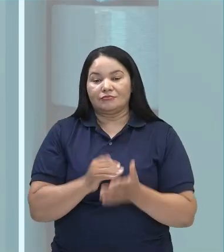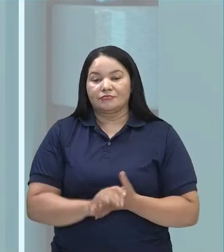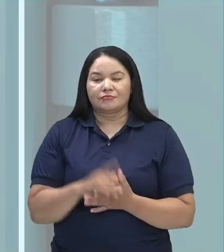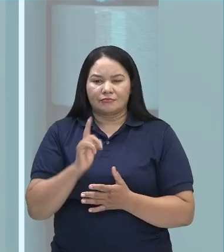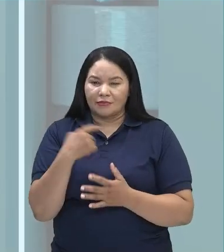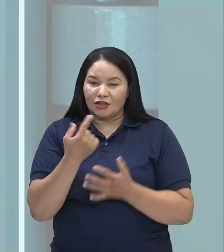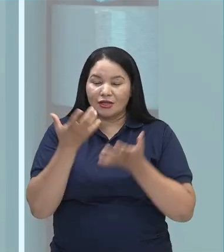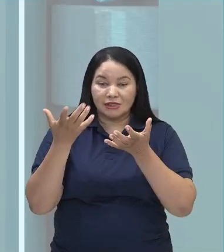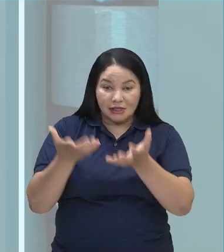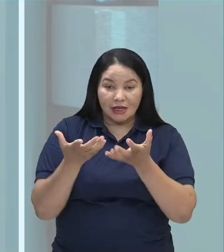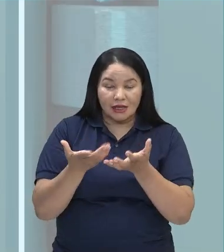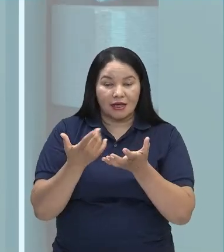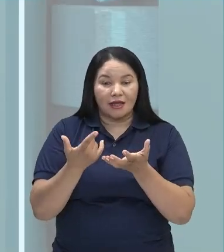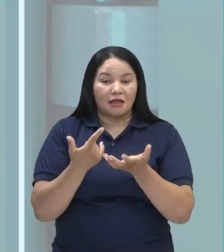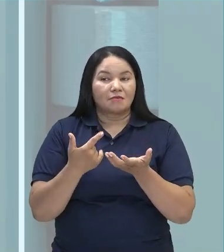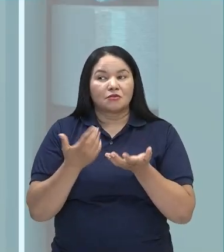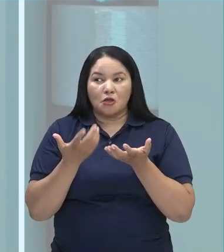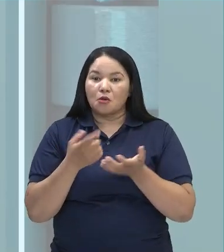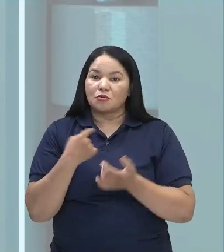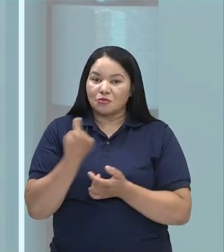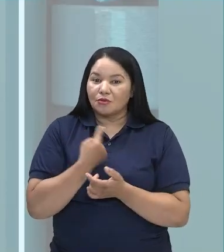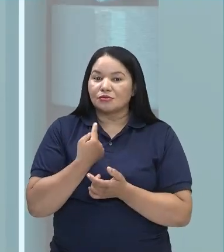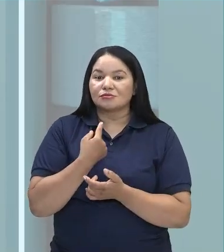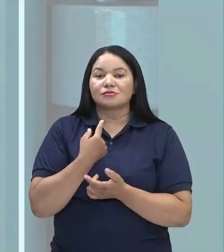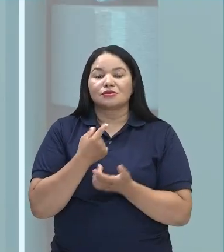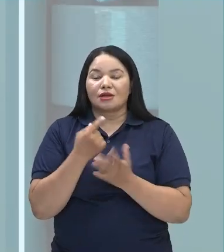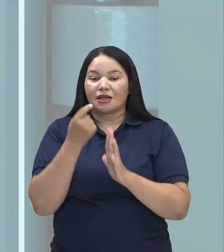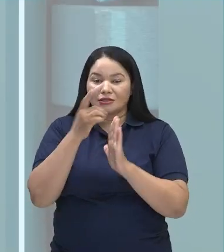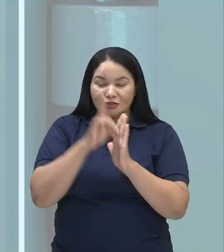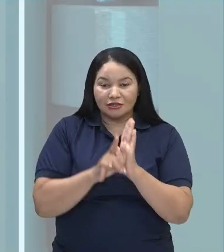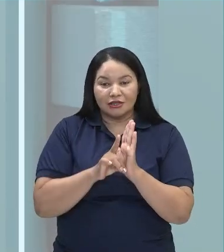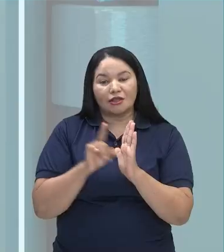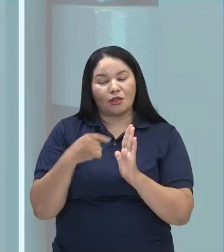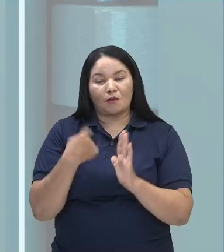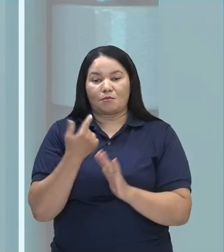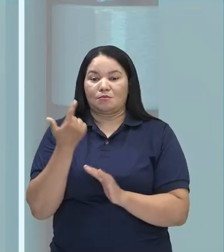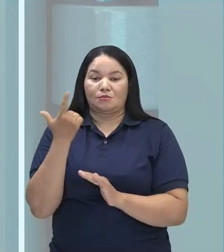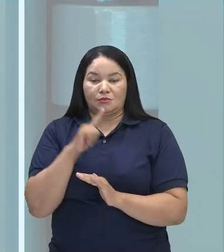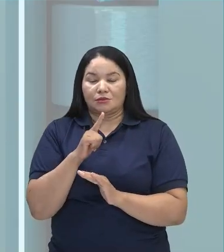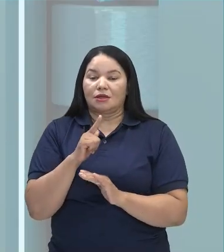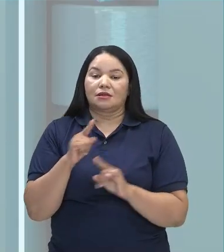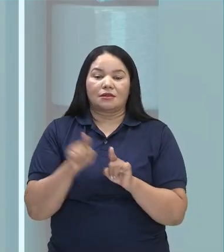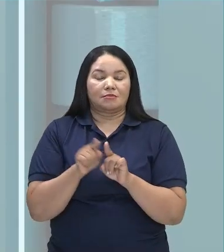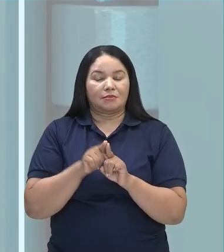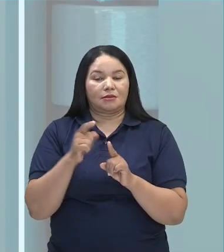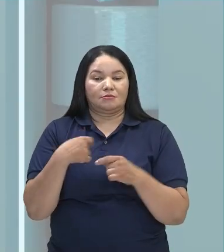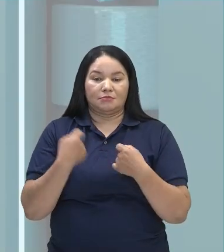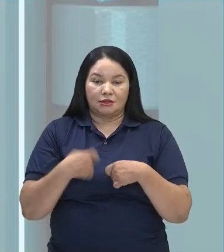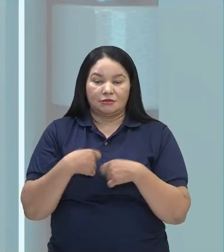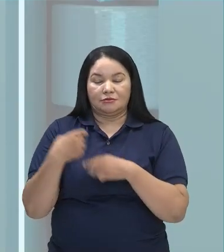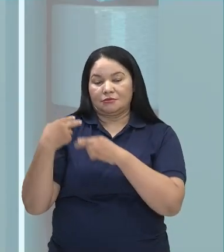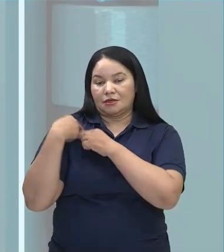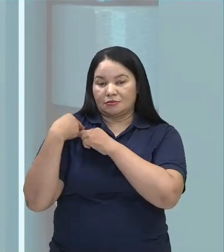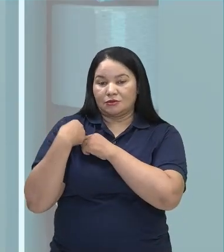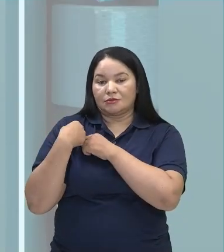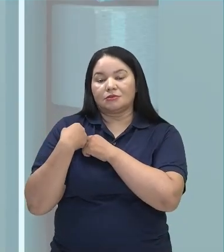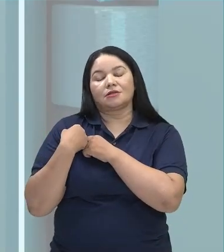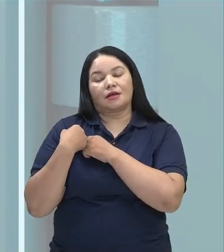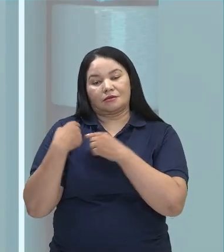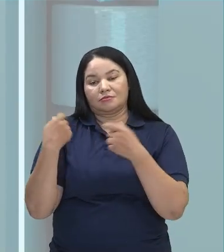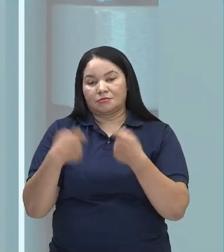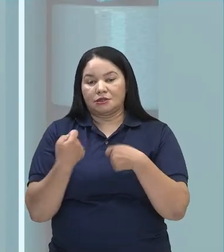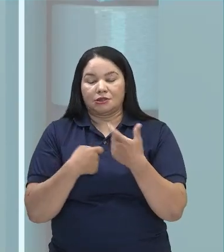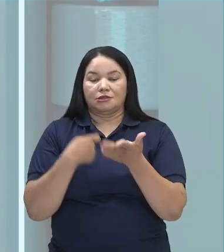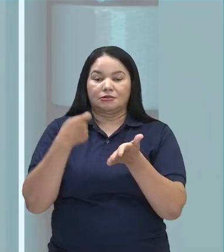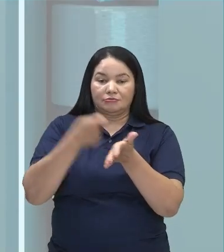queremos, né, que os nossos direitos, conquistar os nossos direitos, também temos que fazer a nossa parte, né? Fazer o